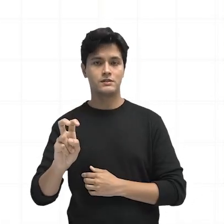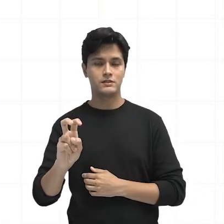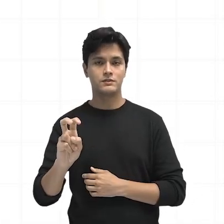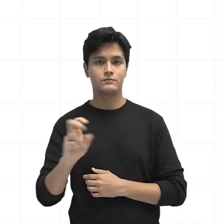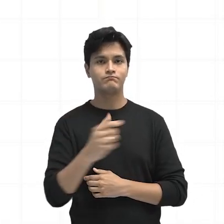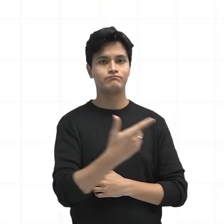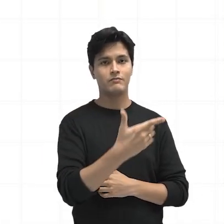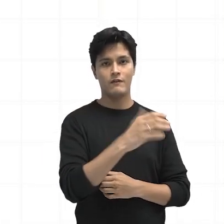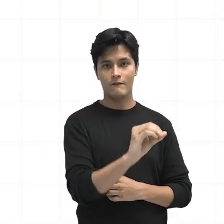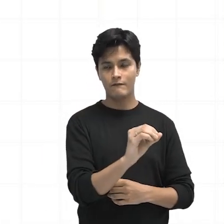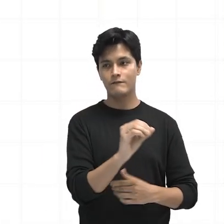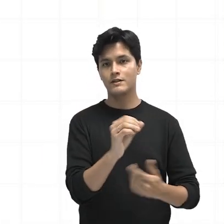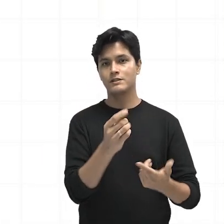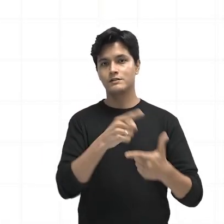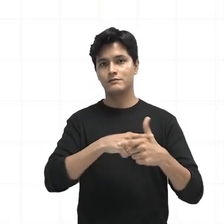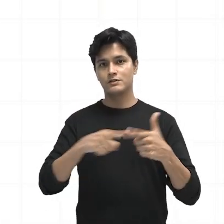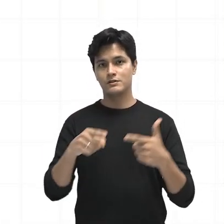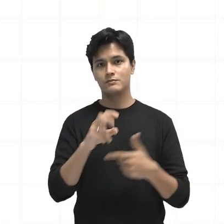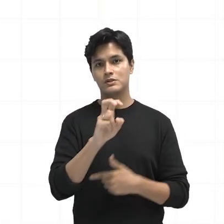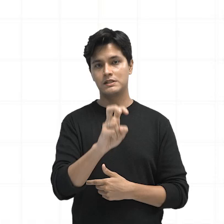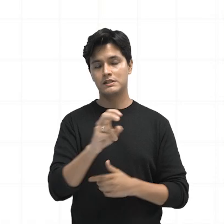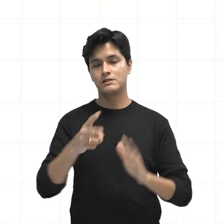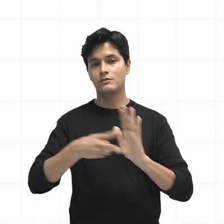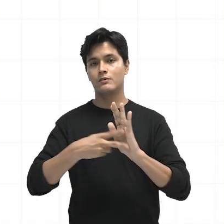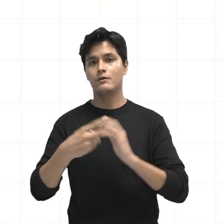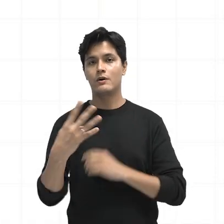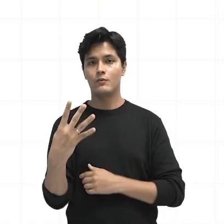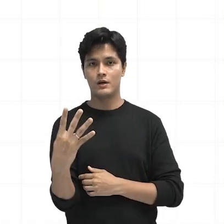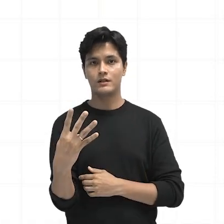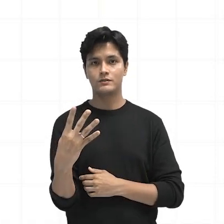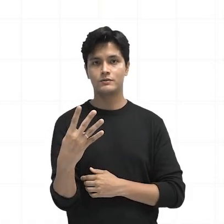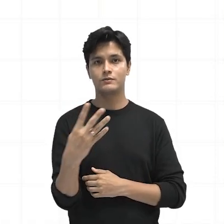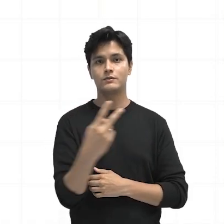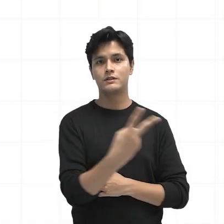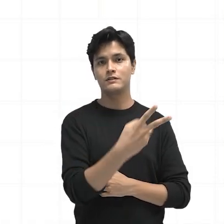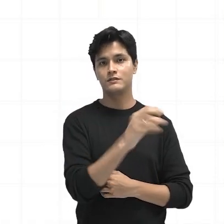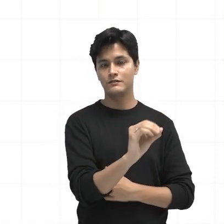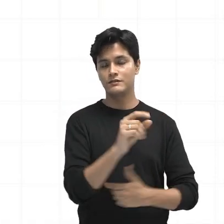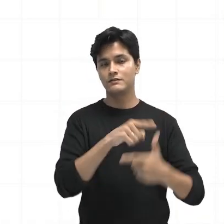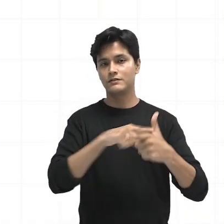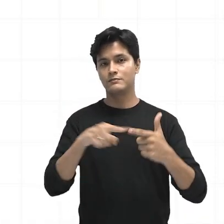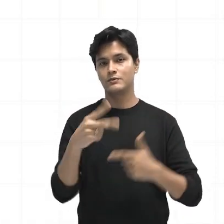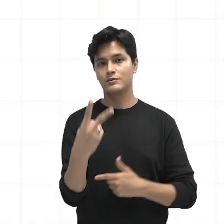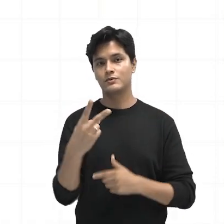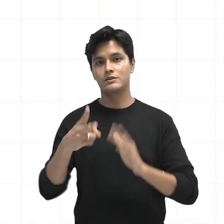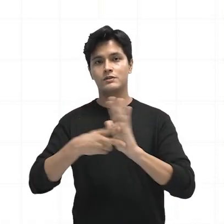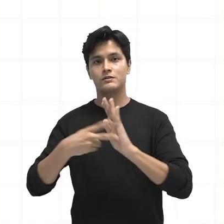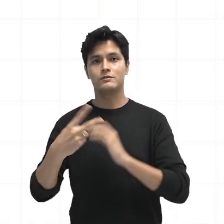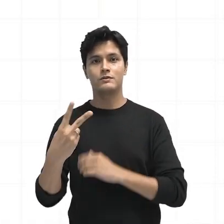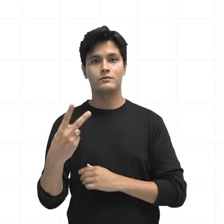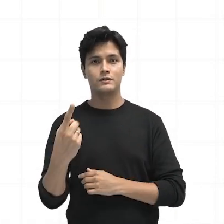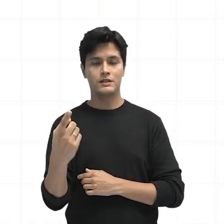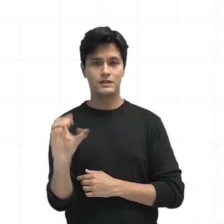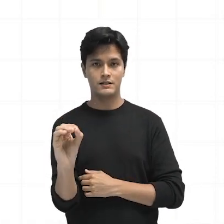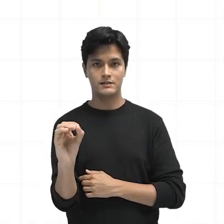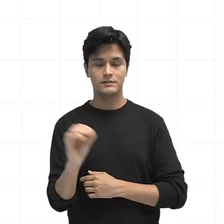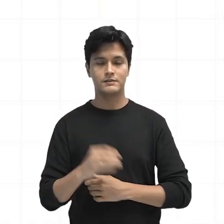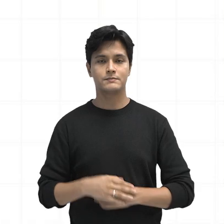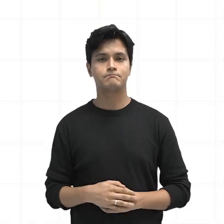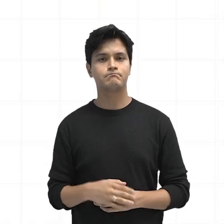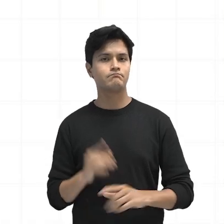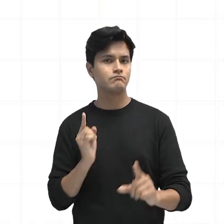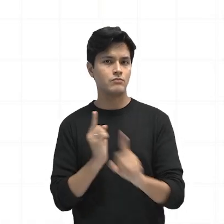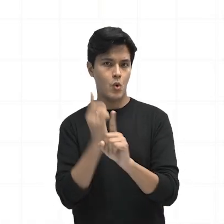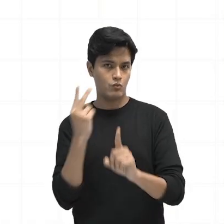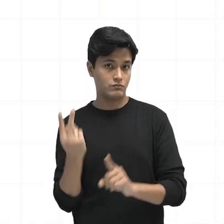4, 20 dividido por 2 é 10. Em seguida, encontrados cada um desses valores,